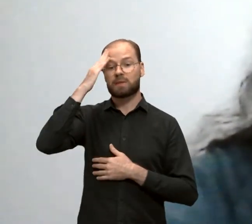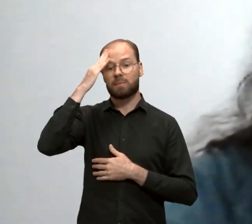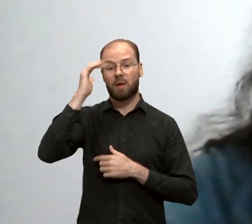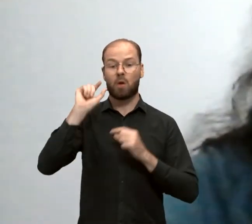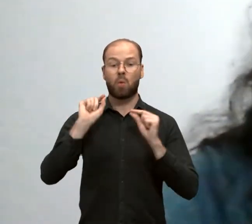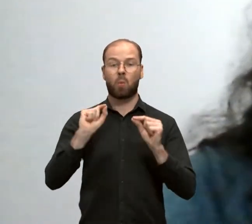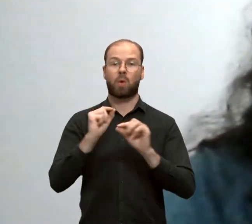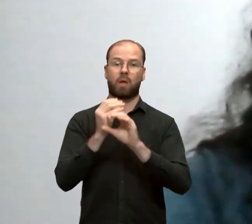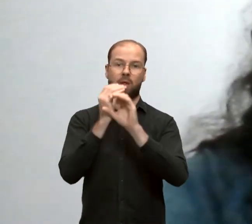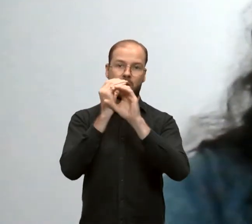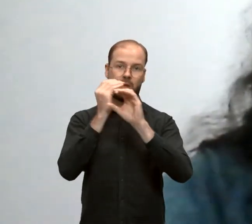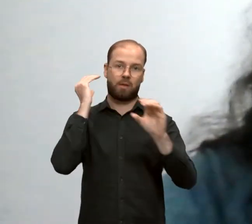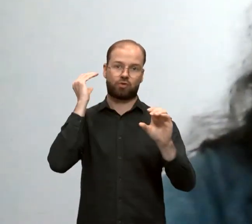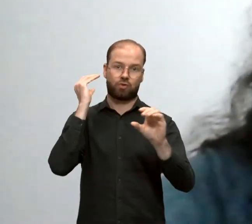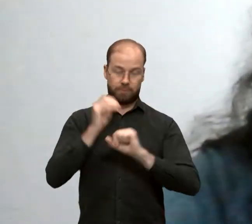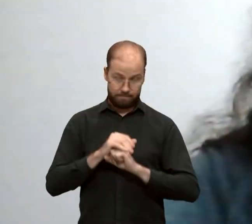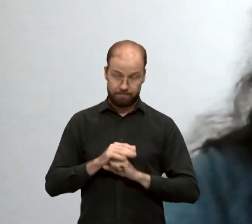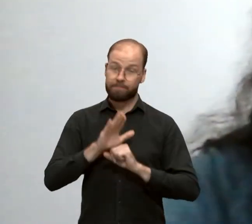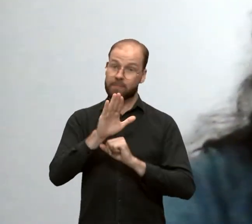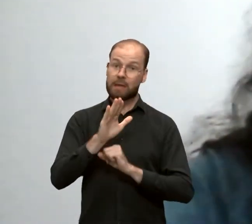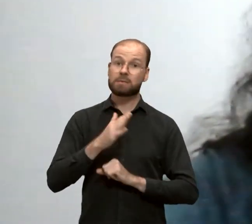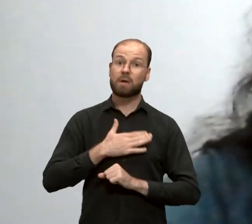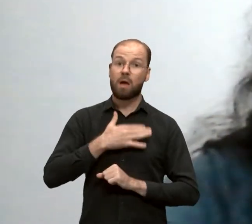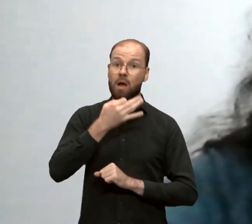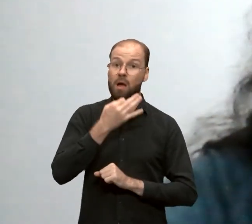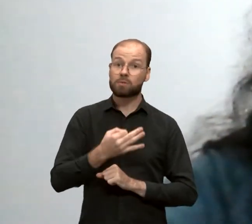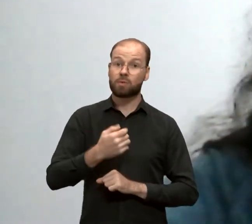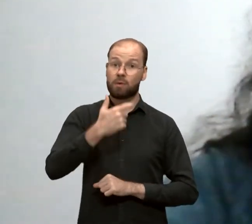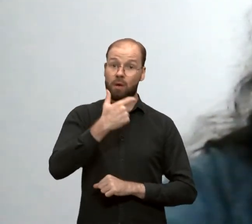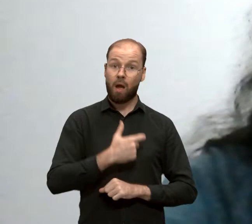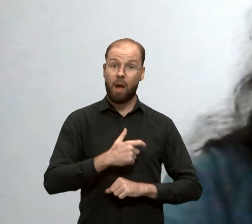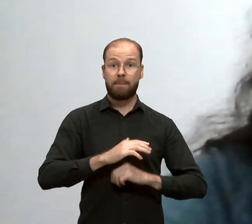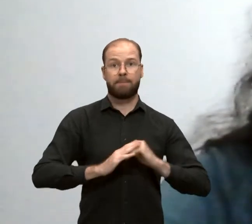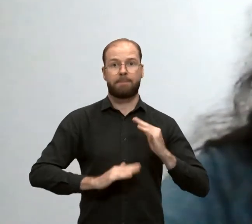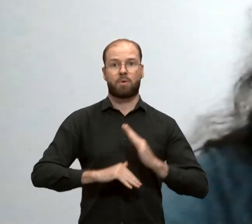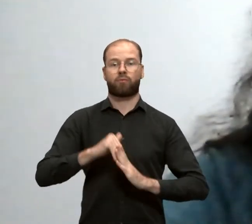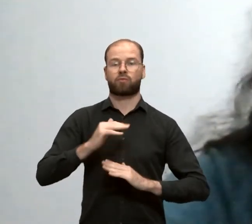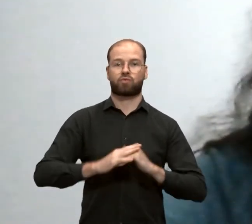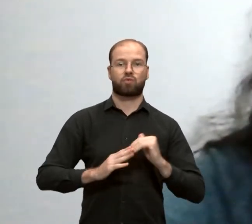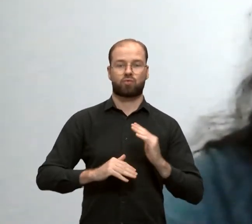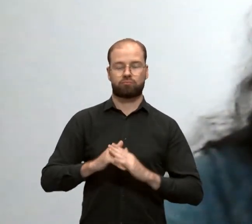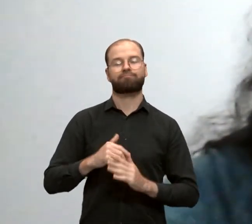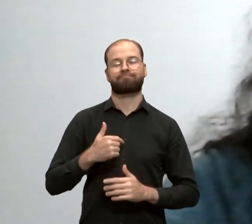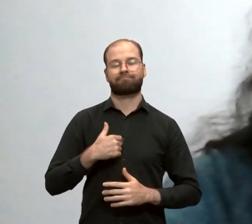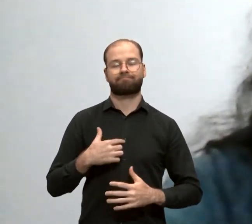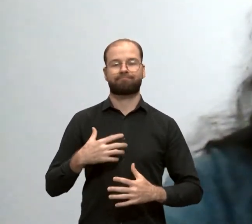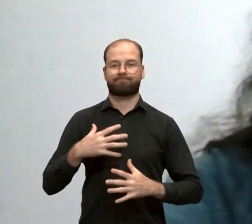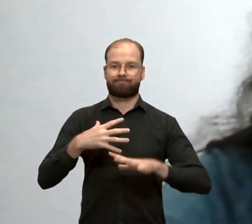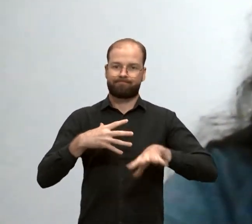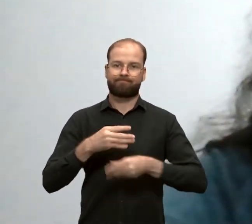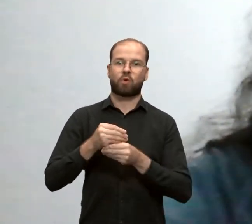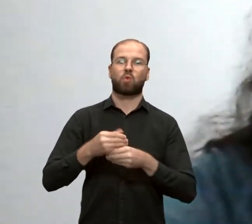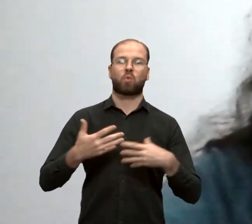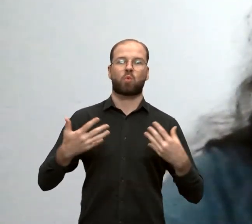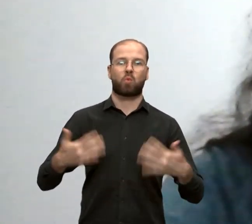engenharia. Mas acho que para a parte profissional, eu sinto que contou muito.